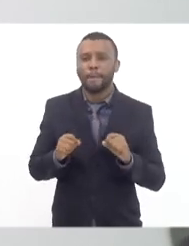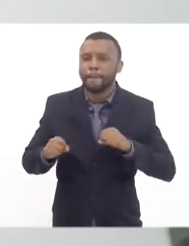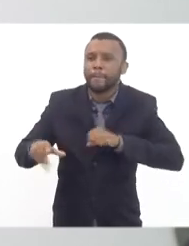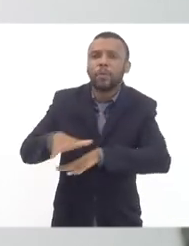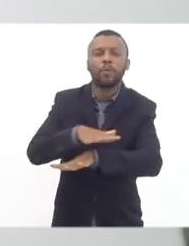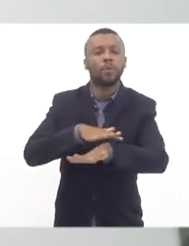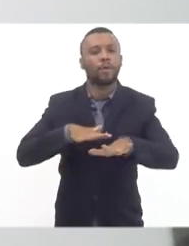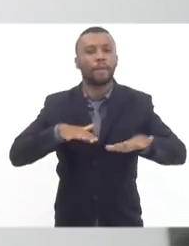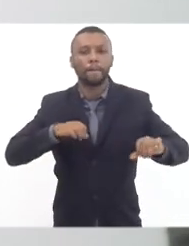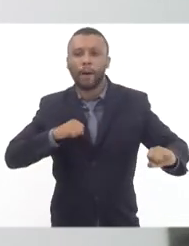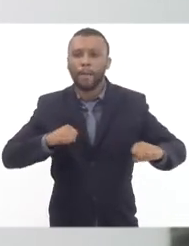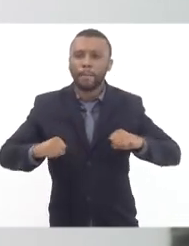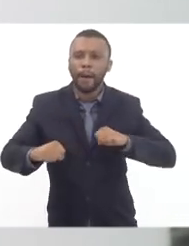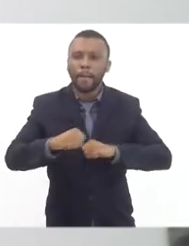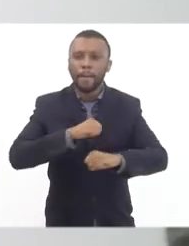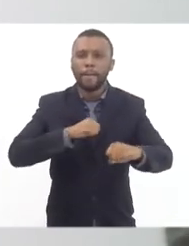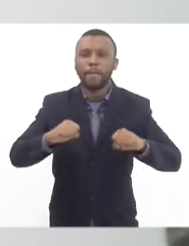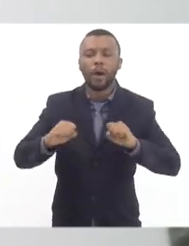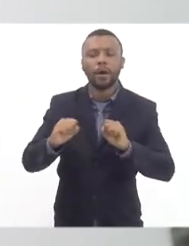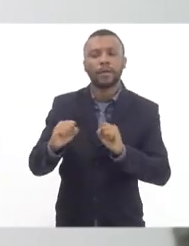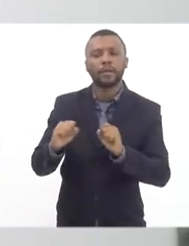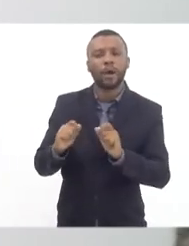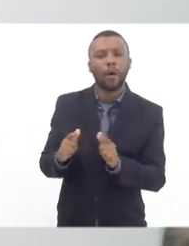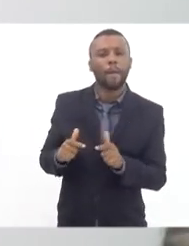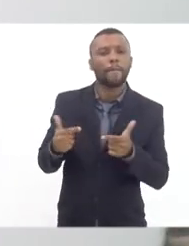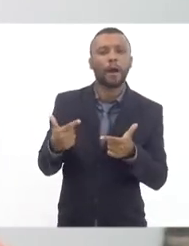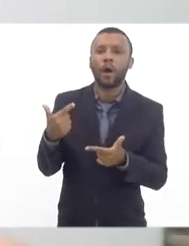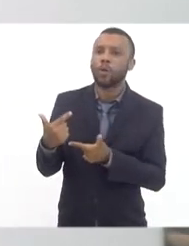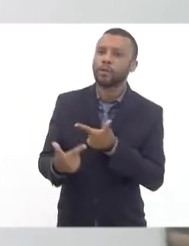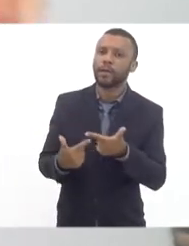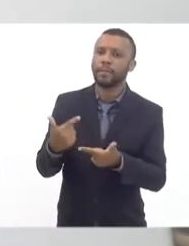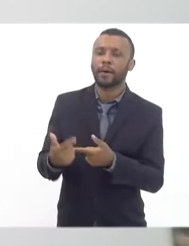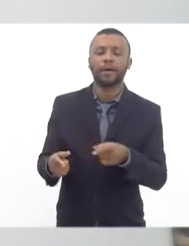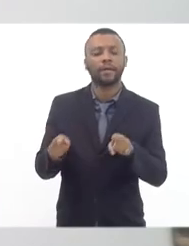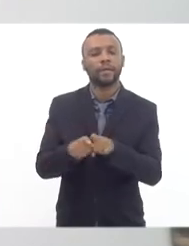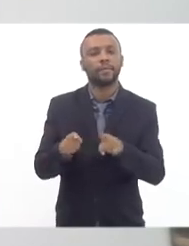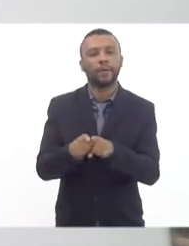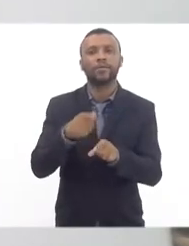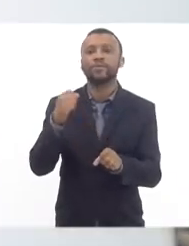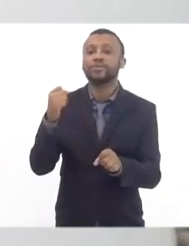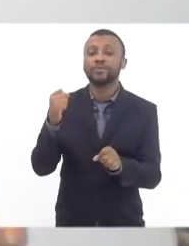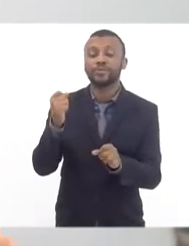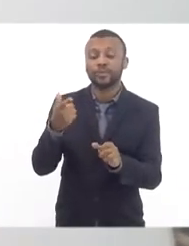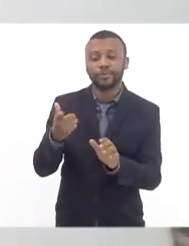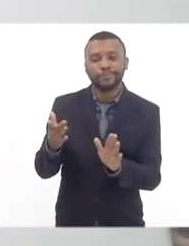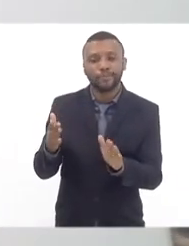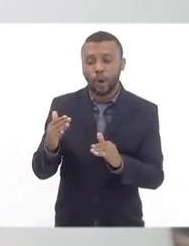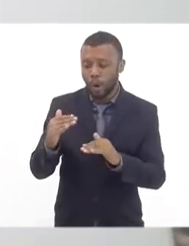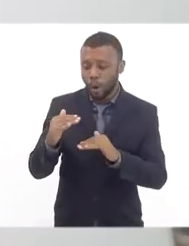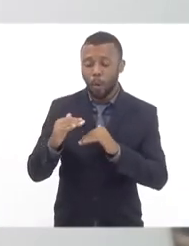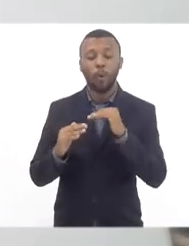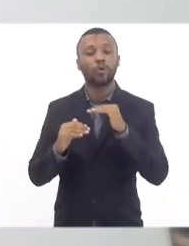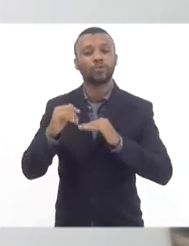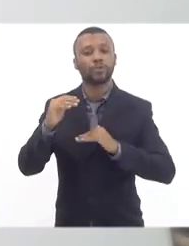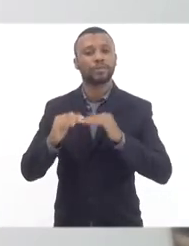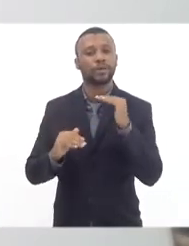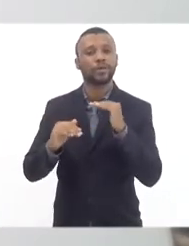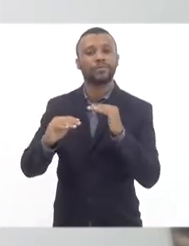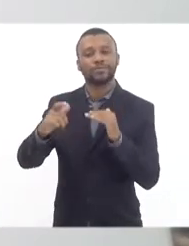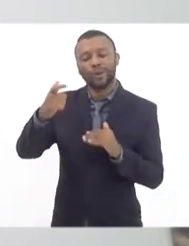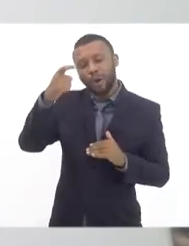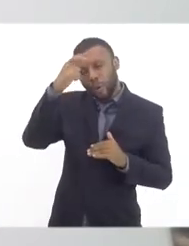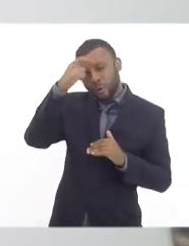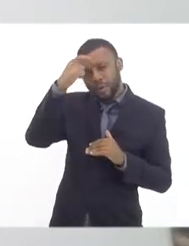vocês, porque é um movimento, inclusive, de construção de consciência. Está